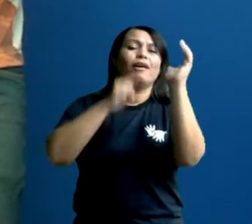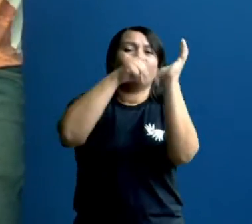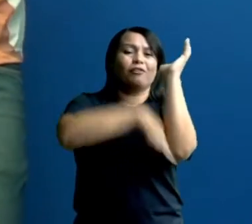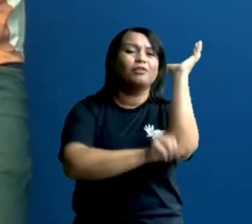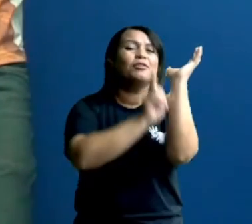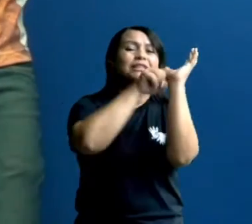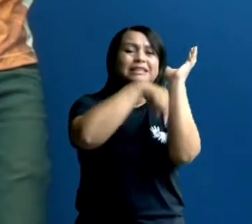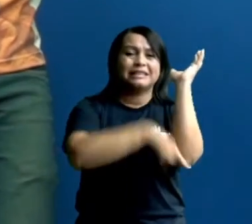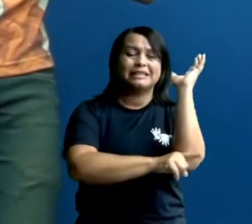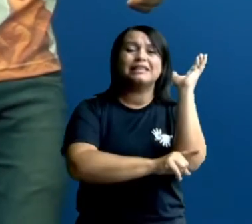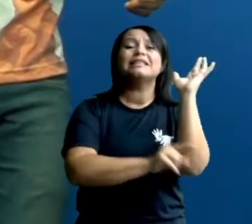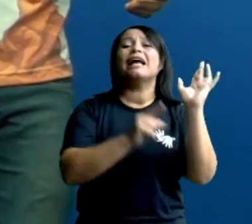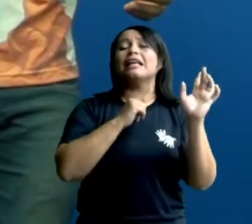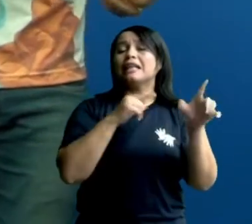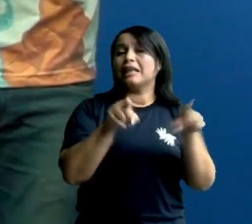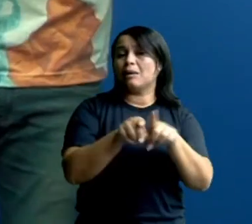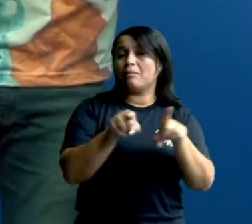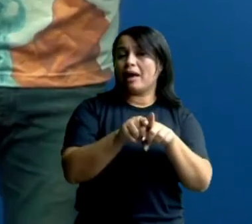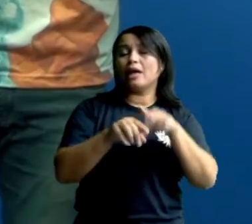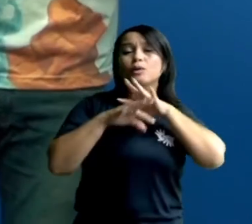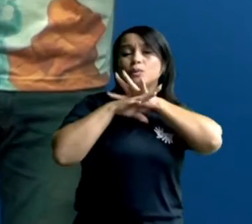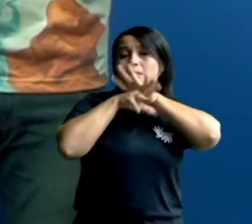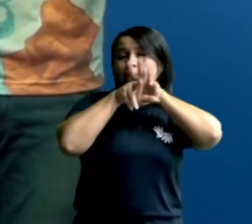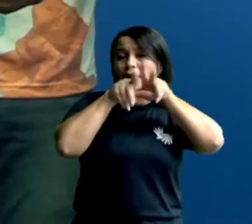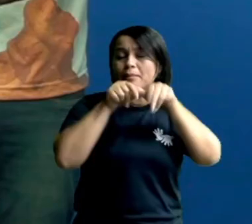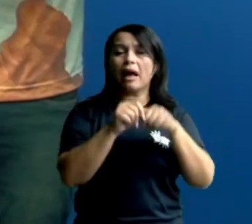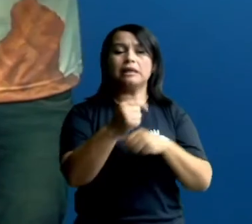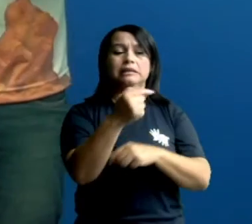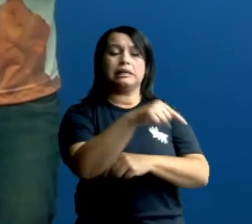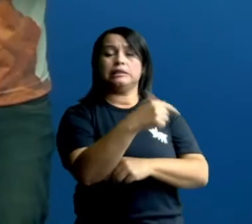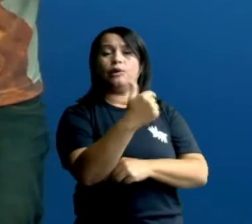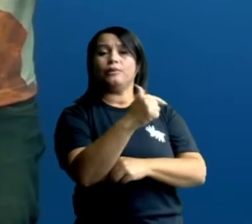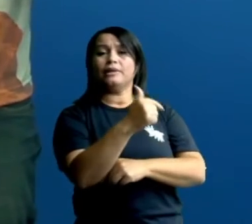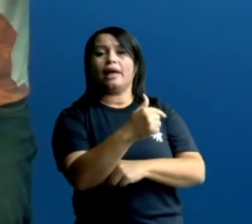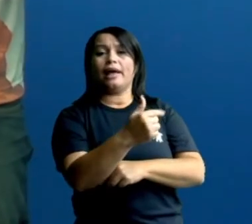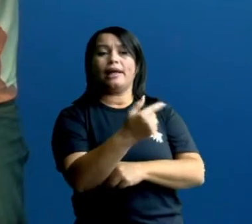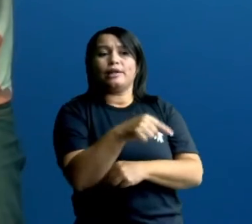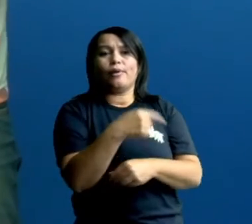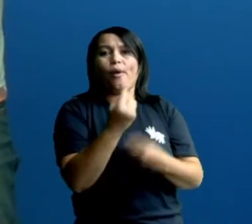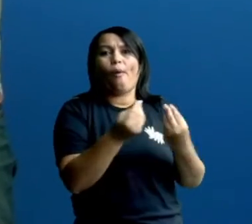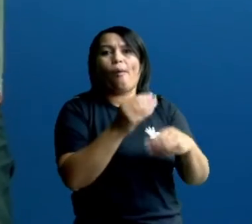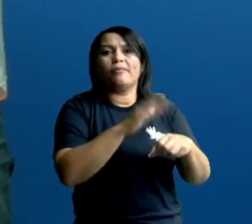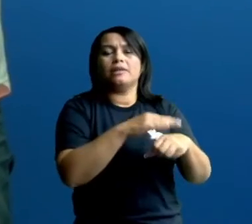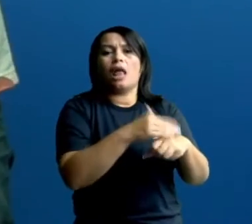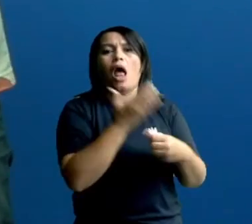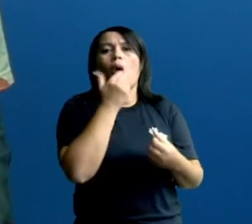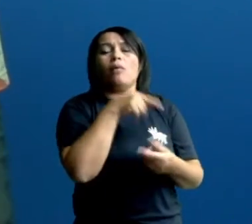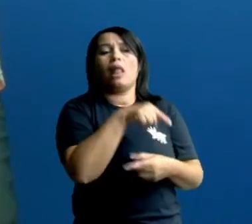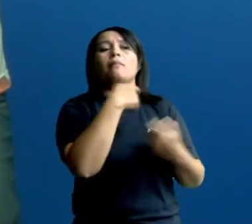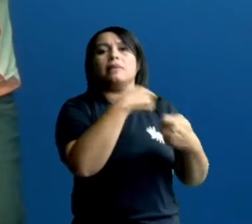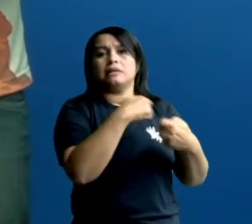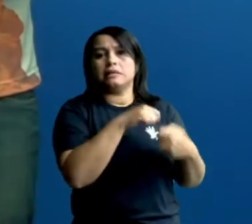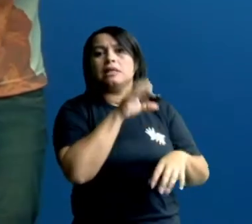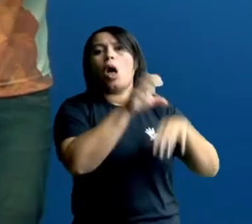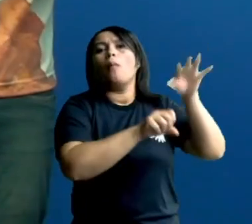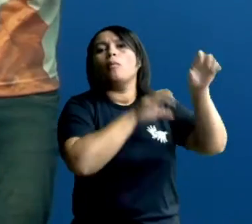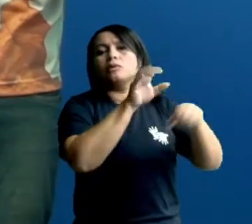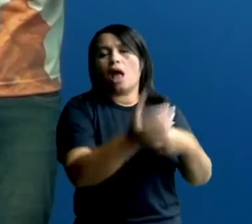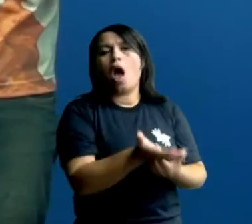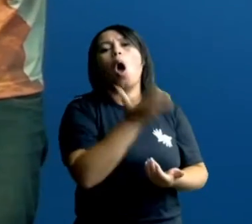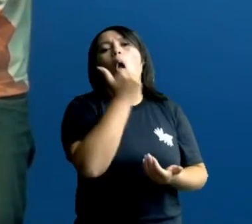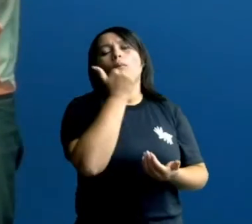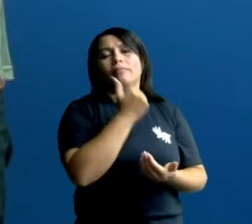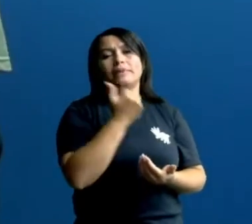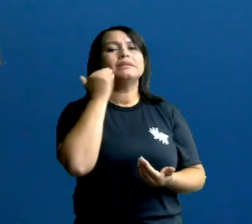tá certo? Que no caso dos animais, como os animais eles não produzem seu próprio alimento, eles precisam se alimentar, eles